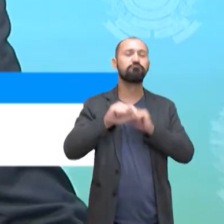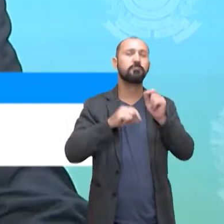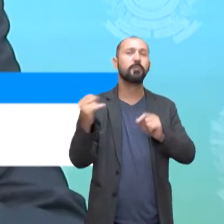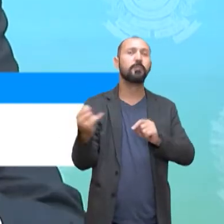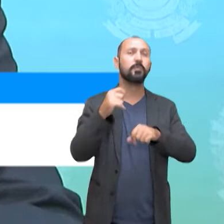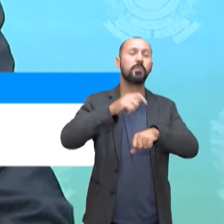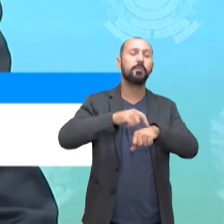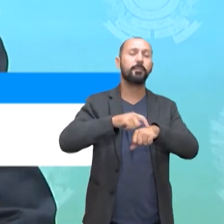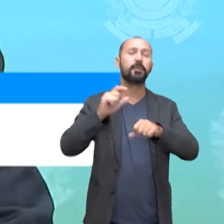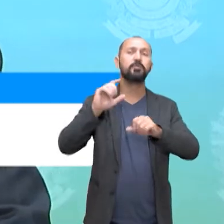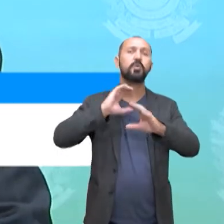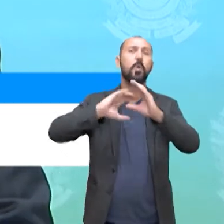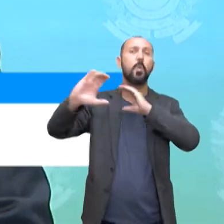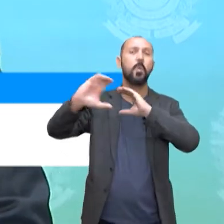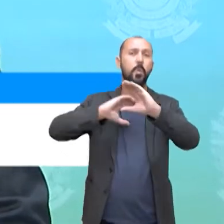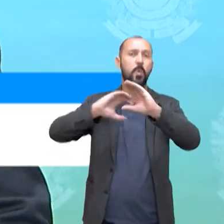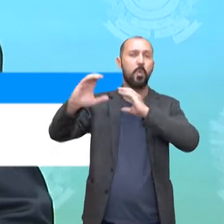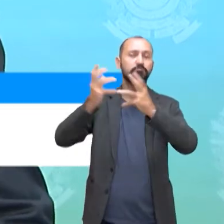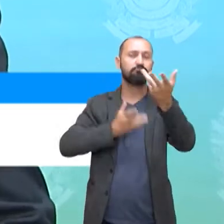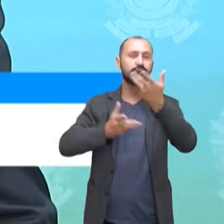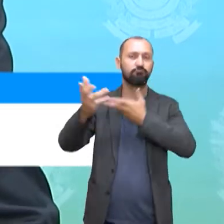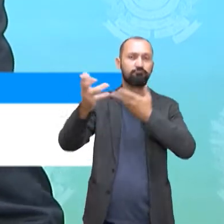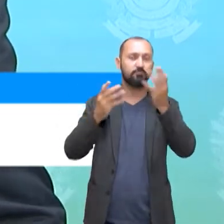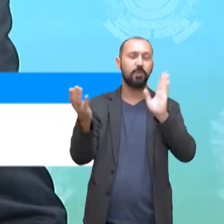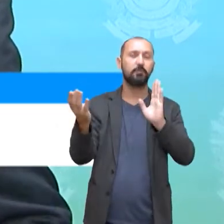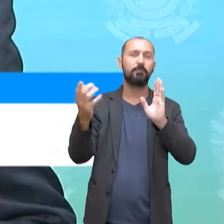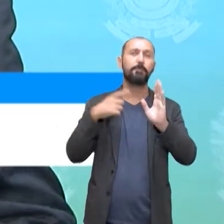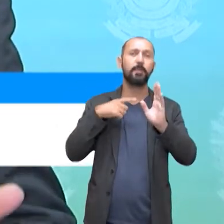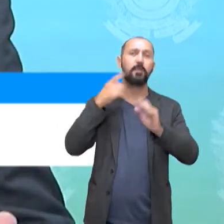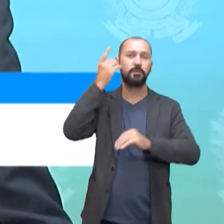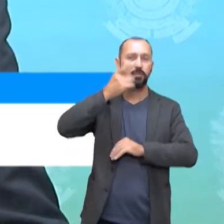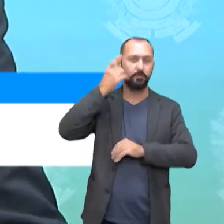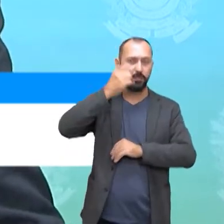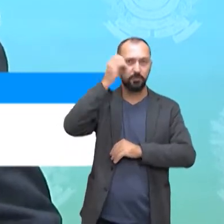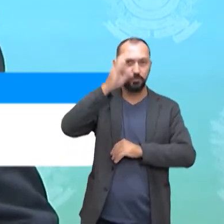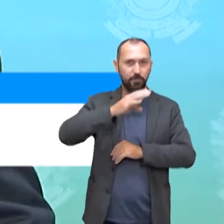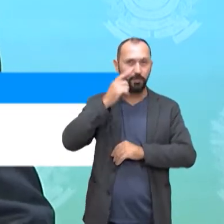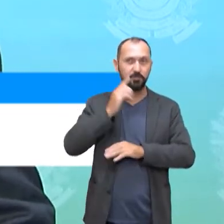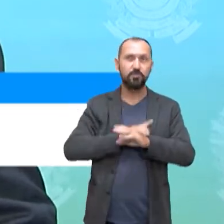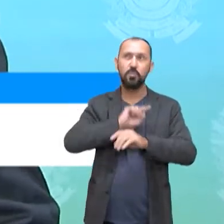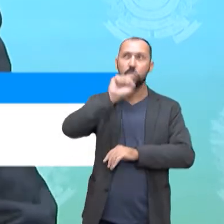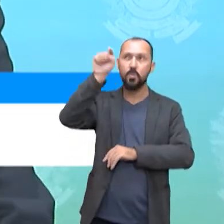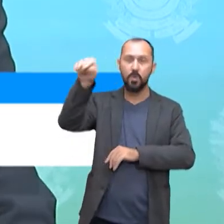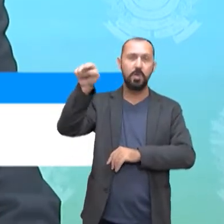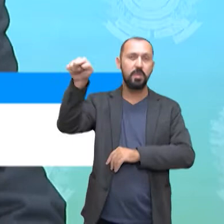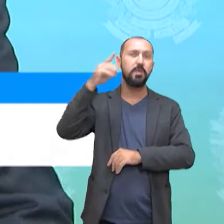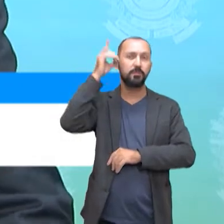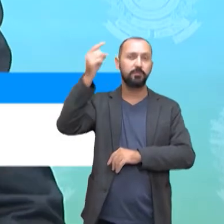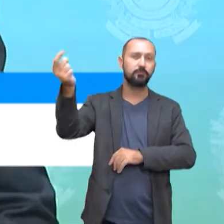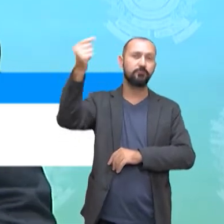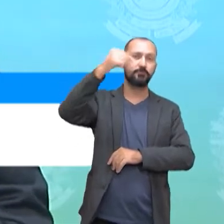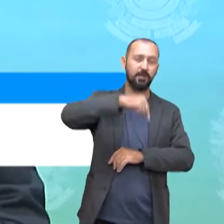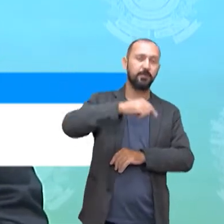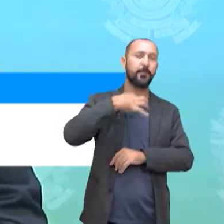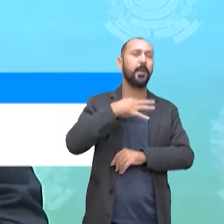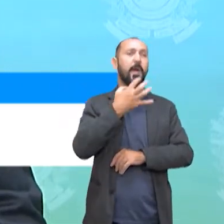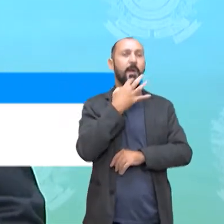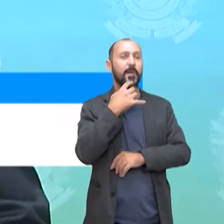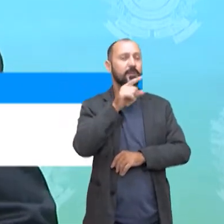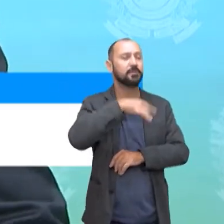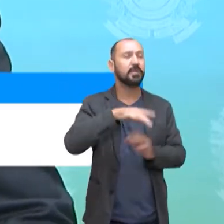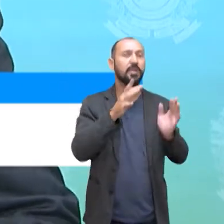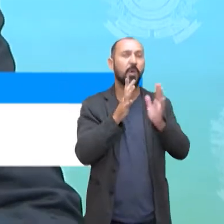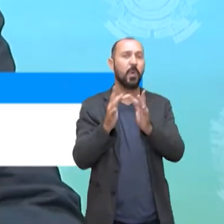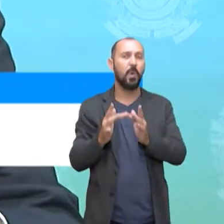um canal de integração. Nós queremos levar parlamentares brasileiros para lá e eles também querem vir para cá